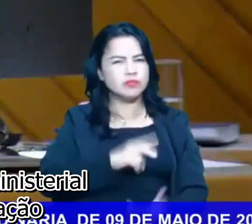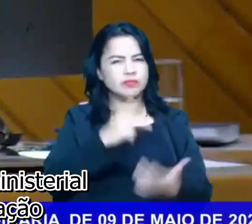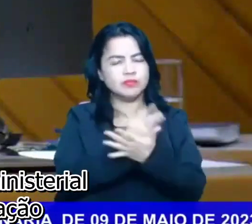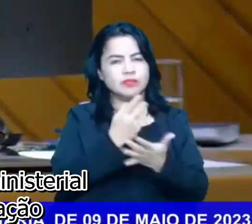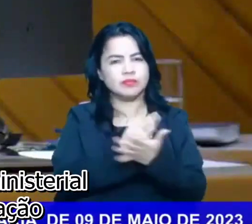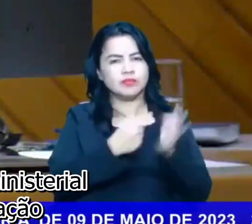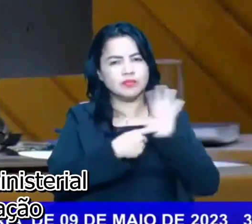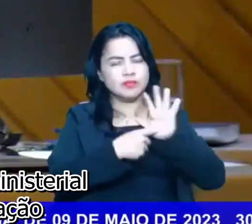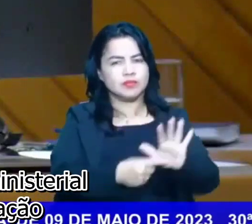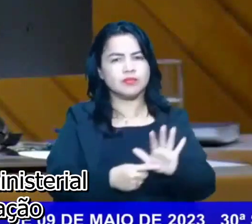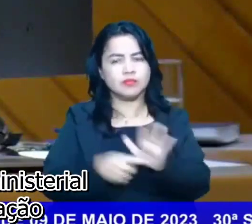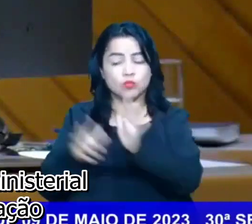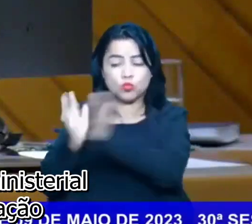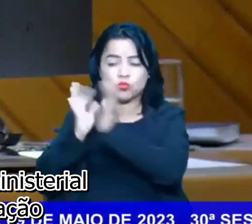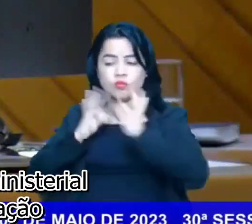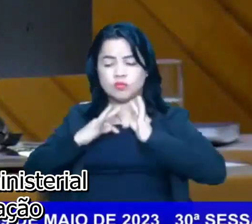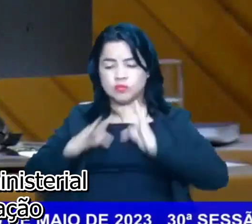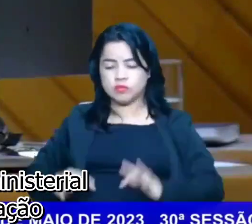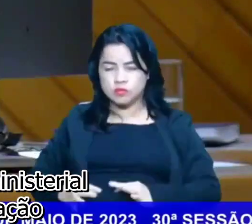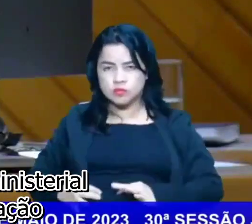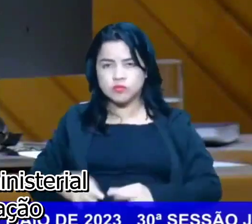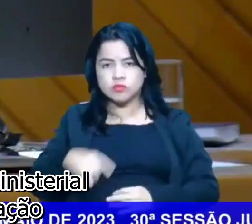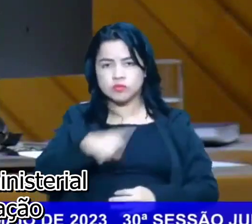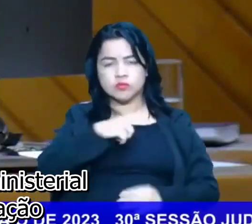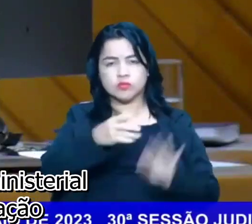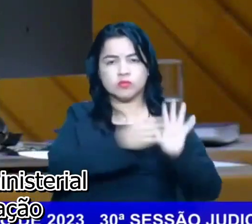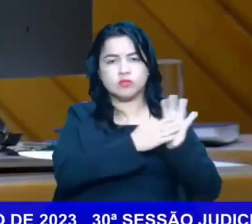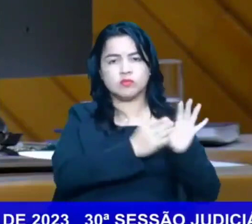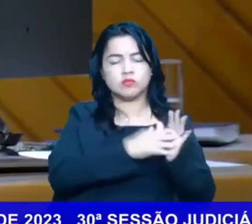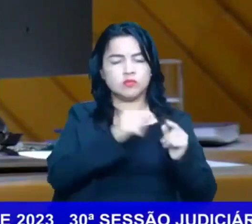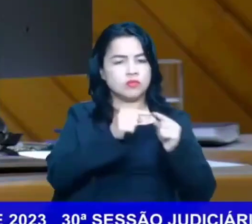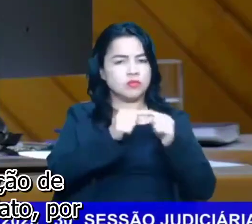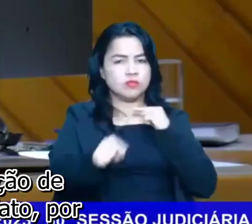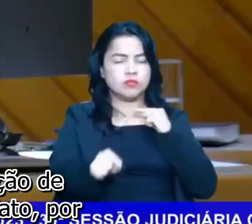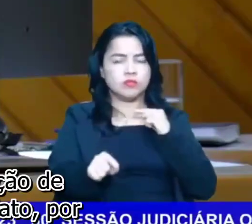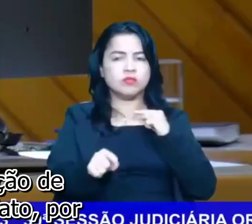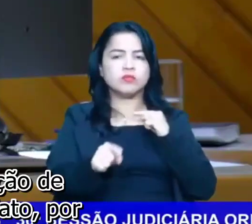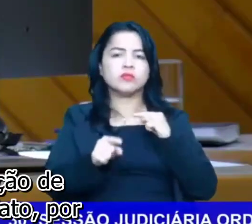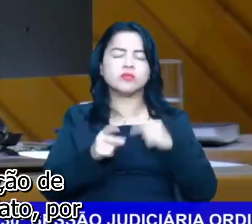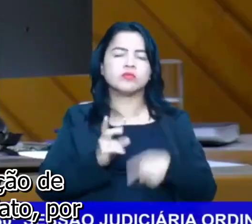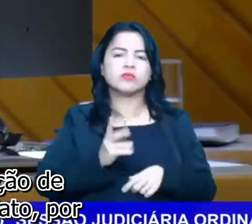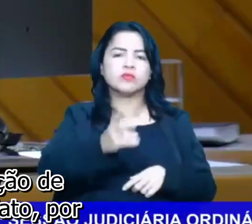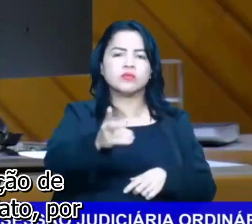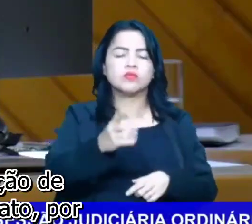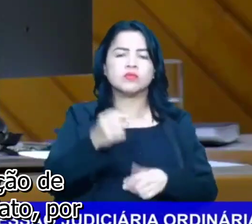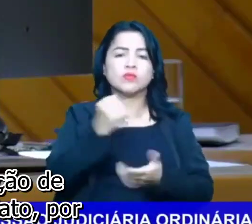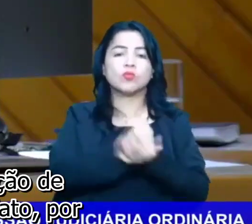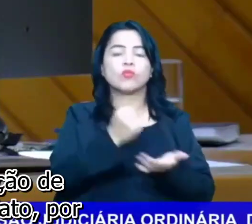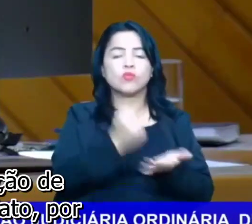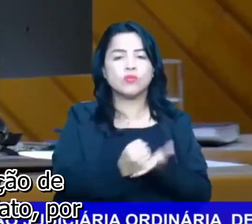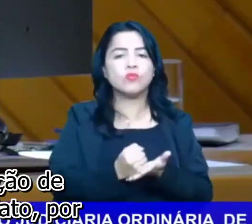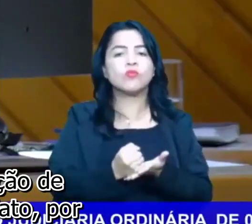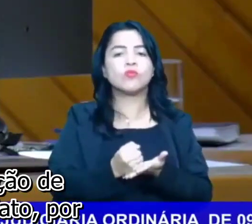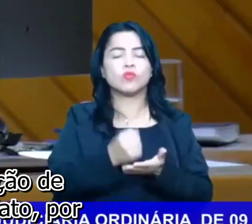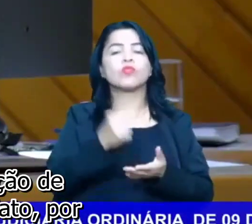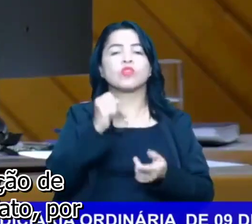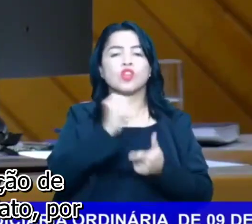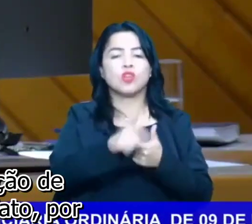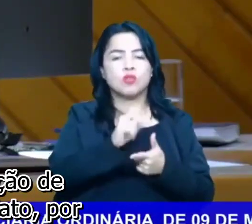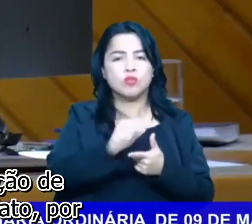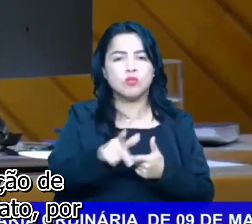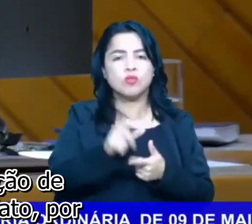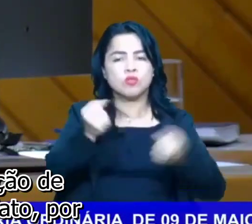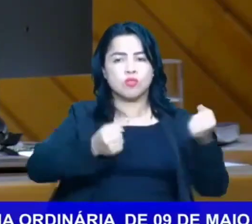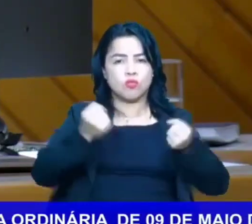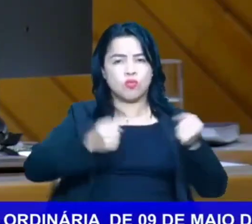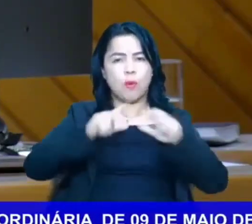apontada pelo órgão ministerial para fundamentar o parecer Paola, pela desaprovação consiste na celebração de contrato de locação de veículo de propriedade de